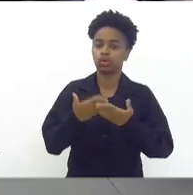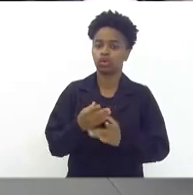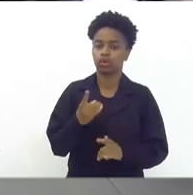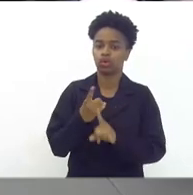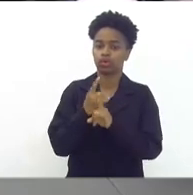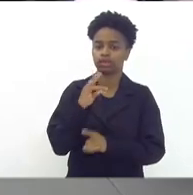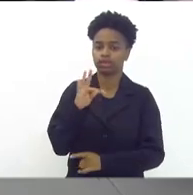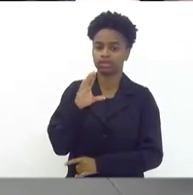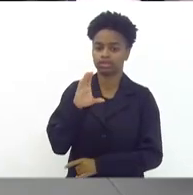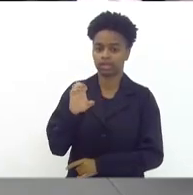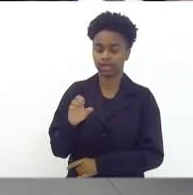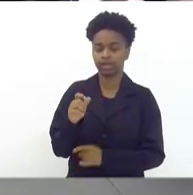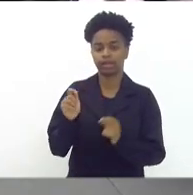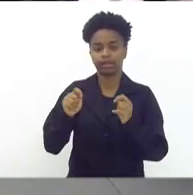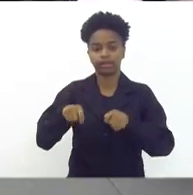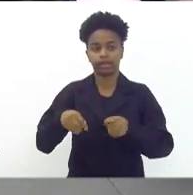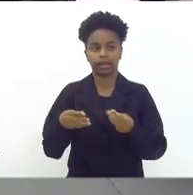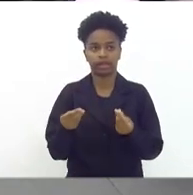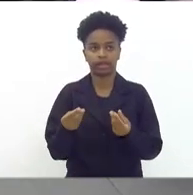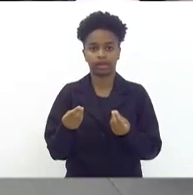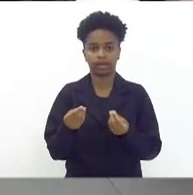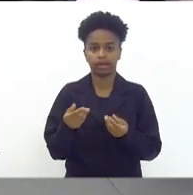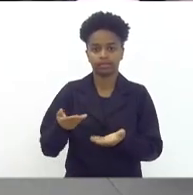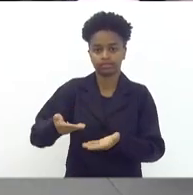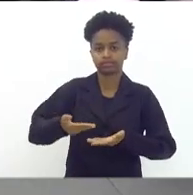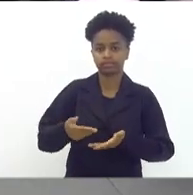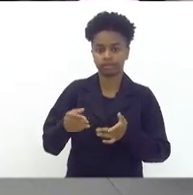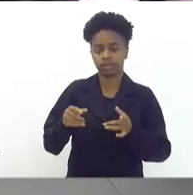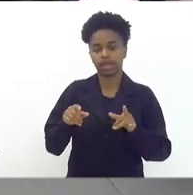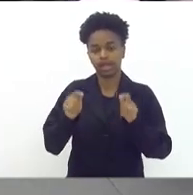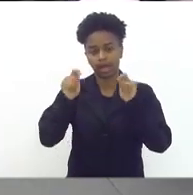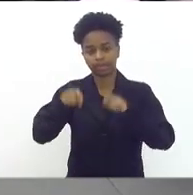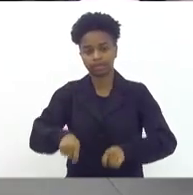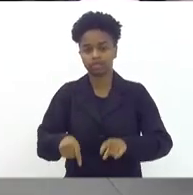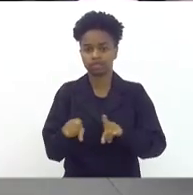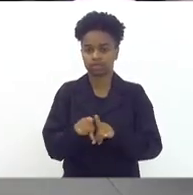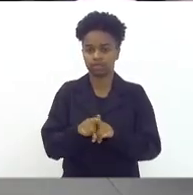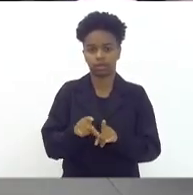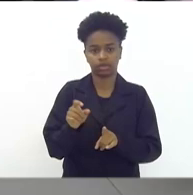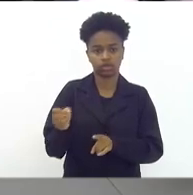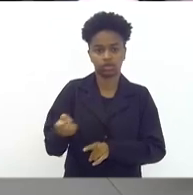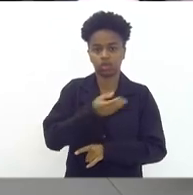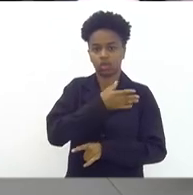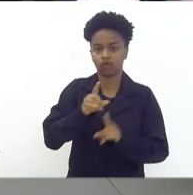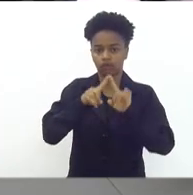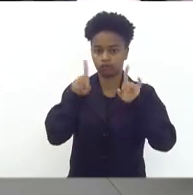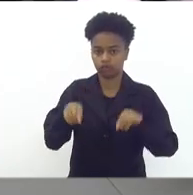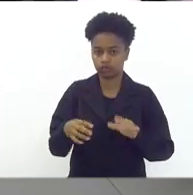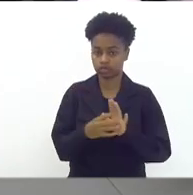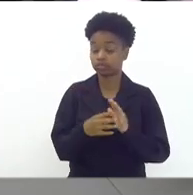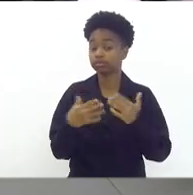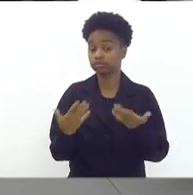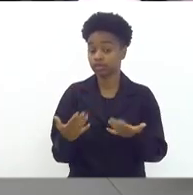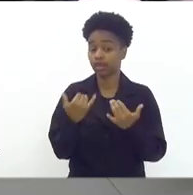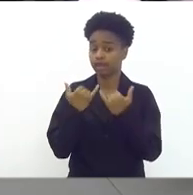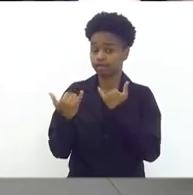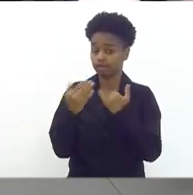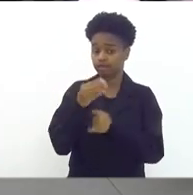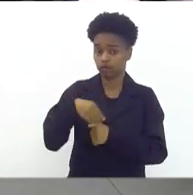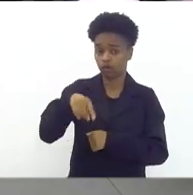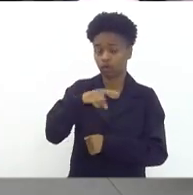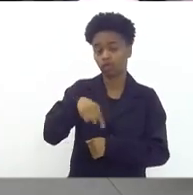poder receber também capacitação dos novos servidores então a título de informação foram